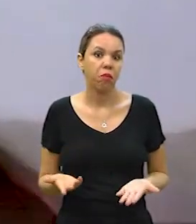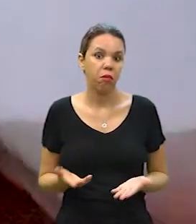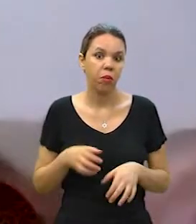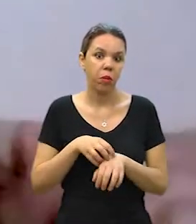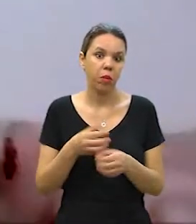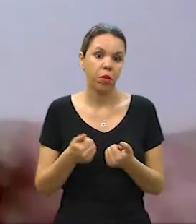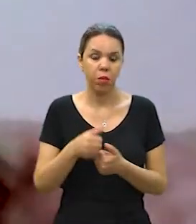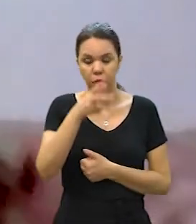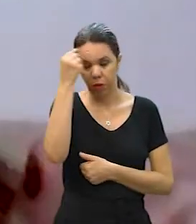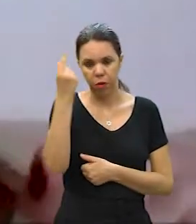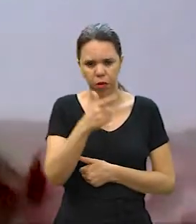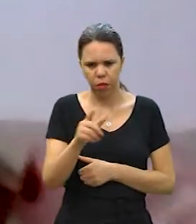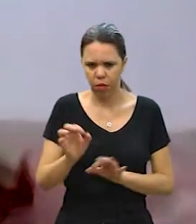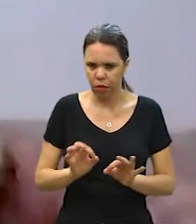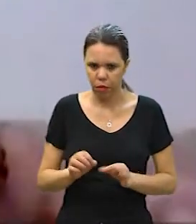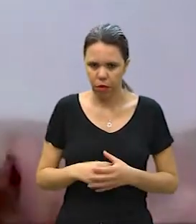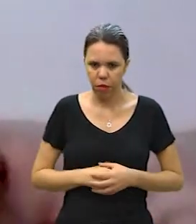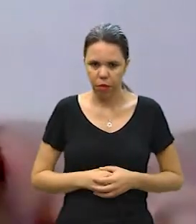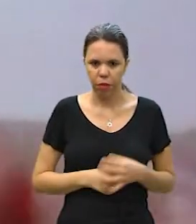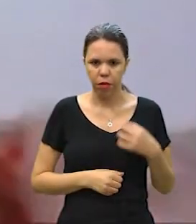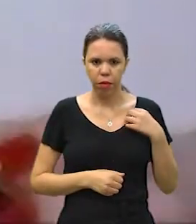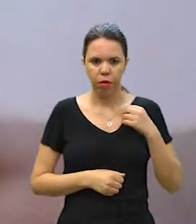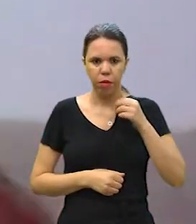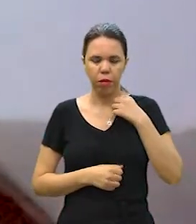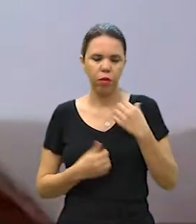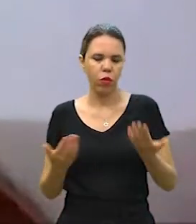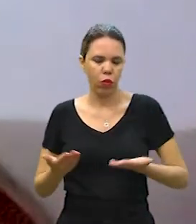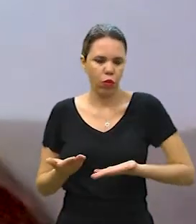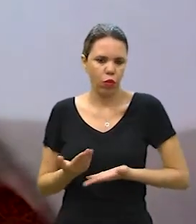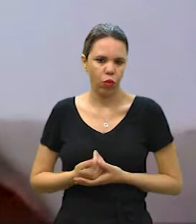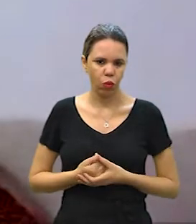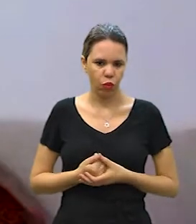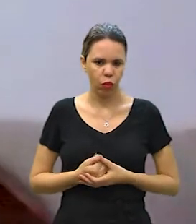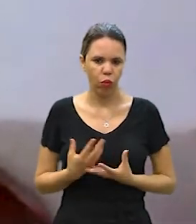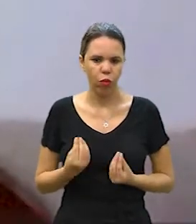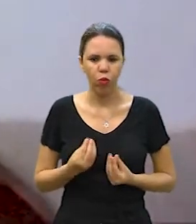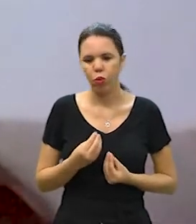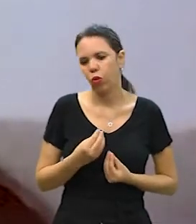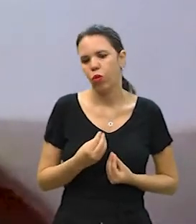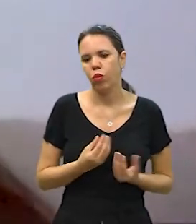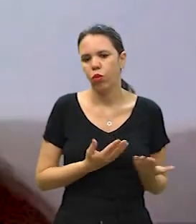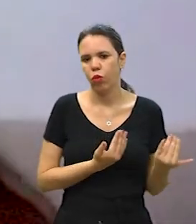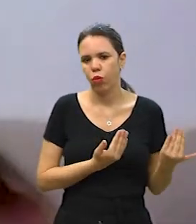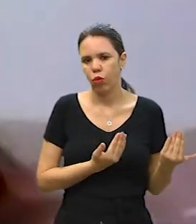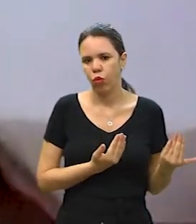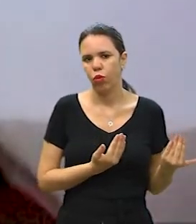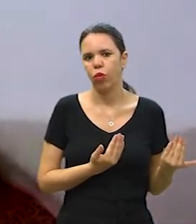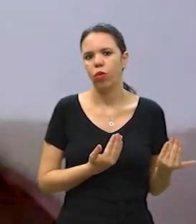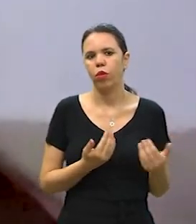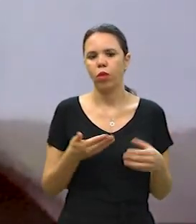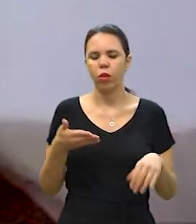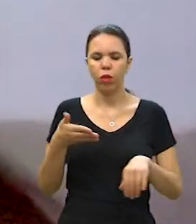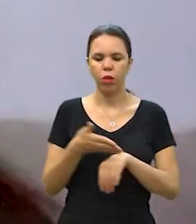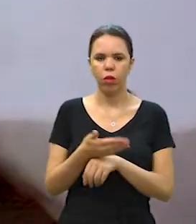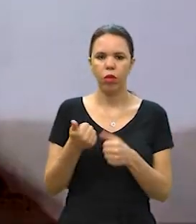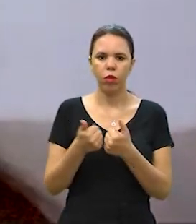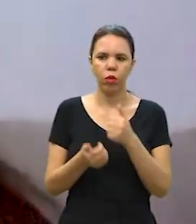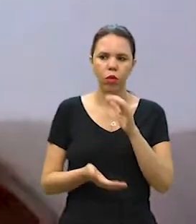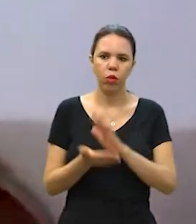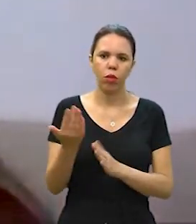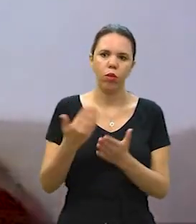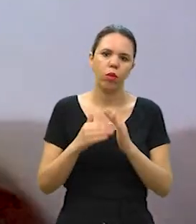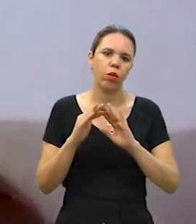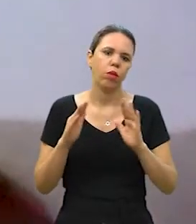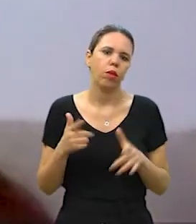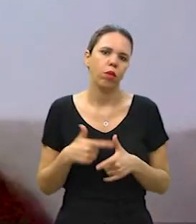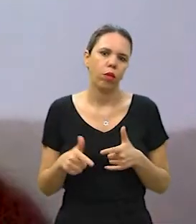transporte público também não está preparado. Então, hoje em dia, tem muitos, principalmente jovens, que têm que pegar o transporte público. Então, tem